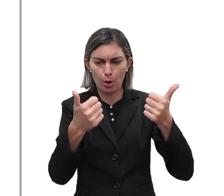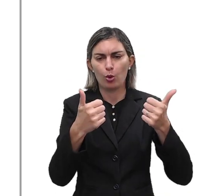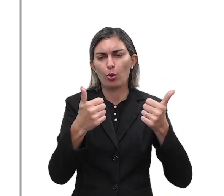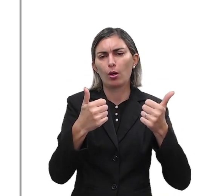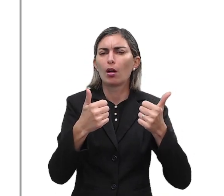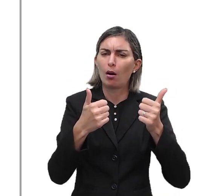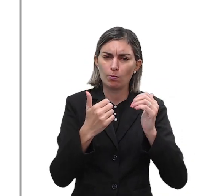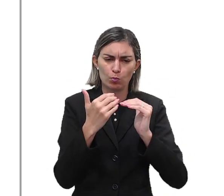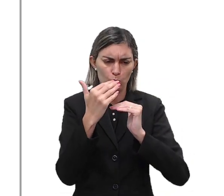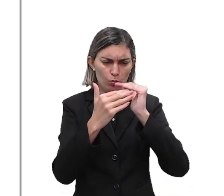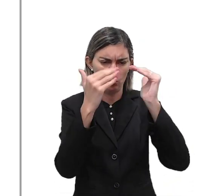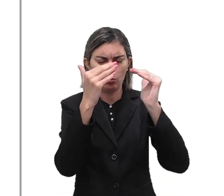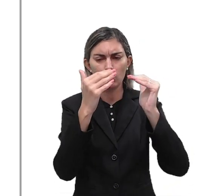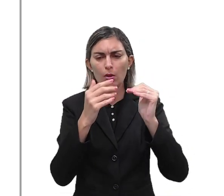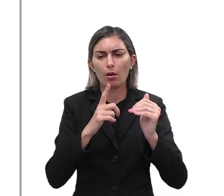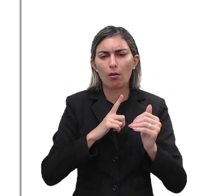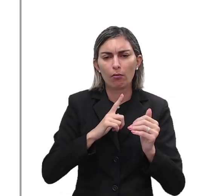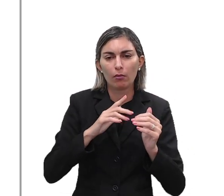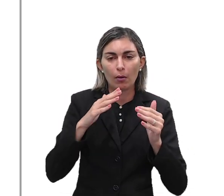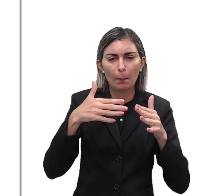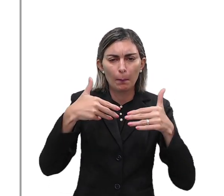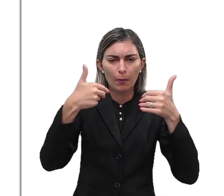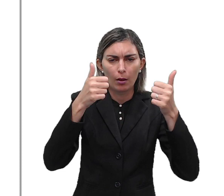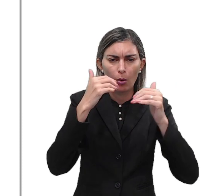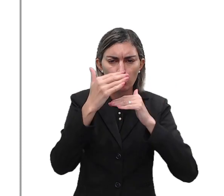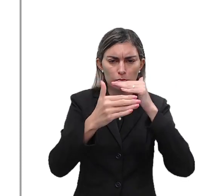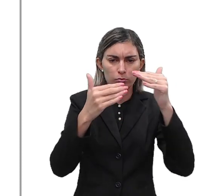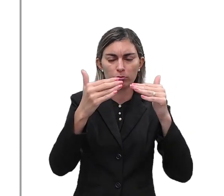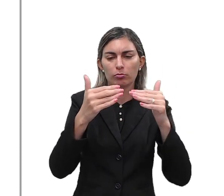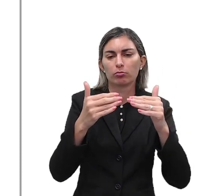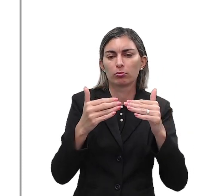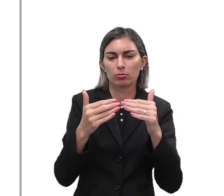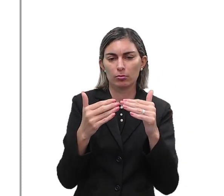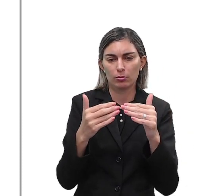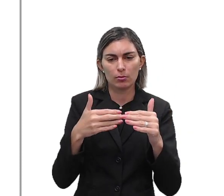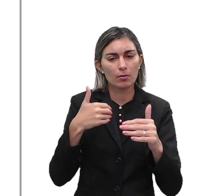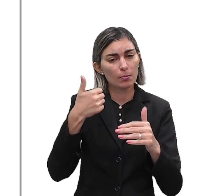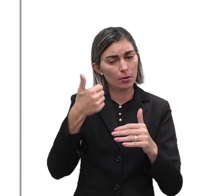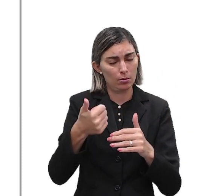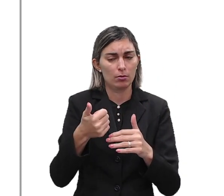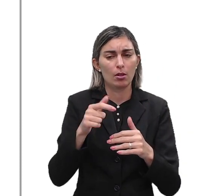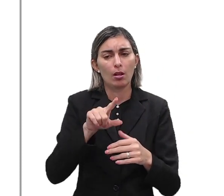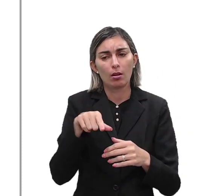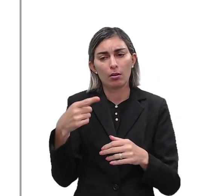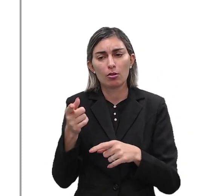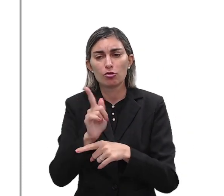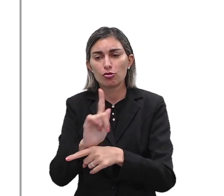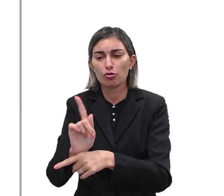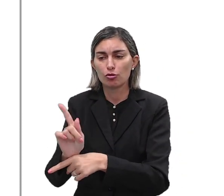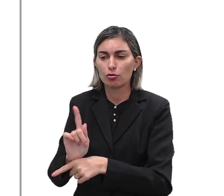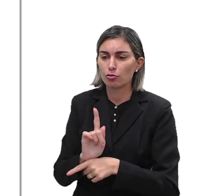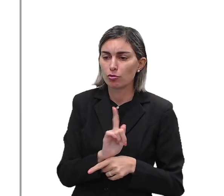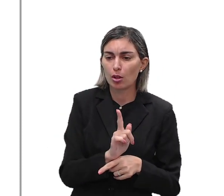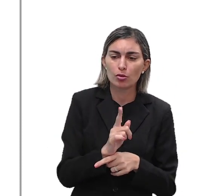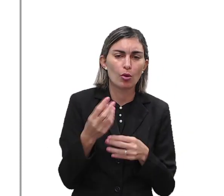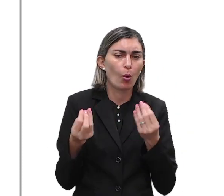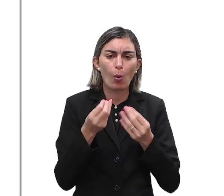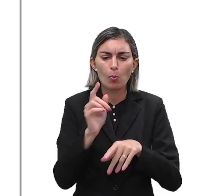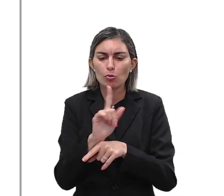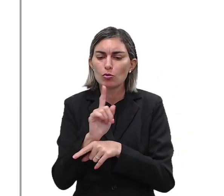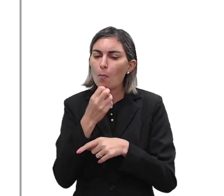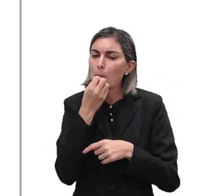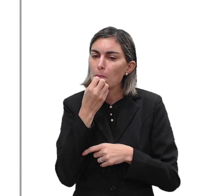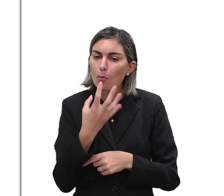que levam a elementos de melhoramento, abordagens para o melhoramento e a gestão do melhoramento. O modo